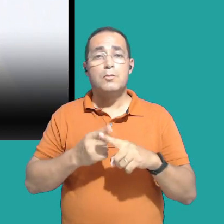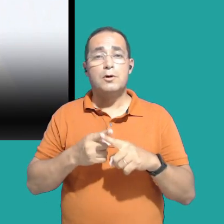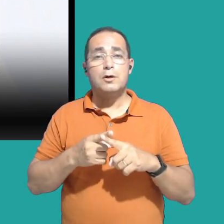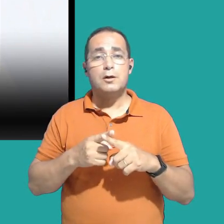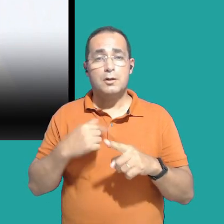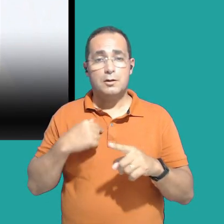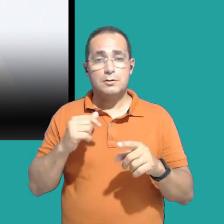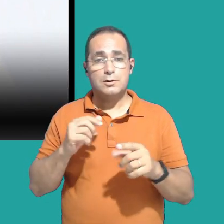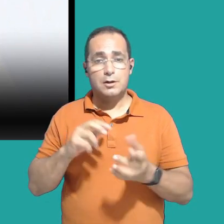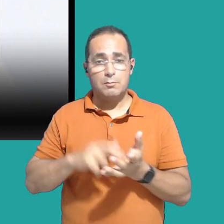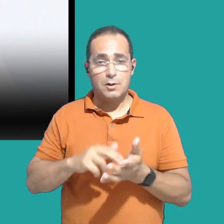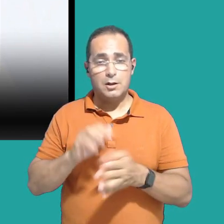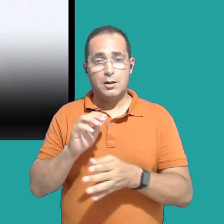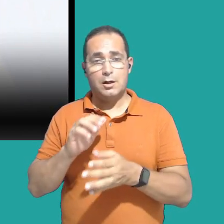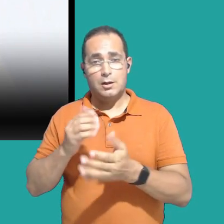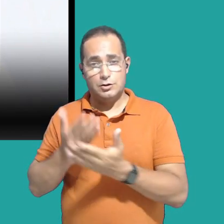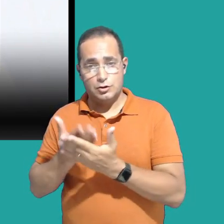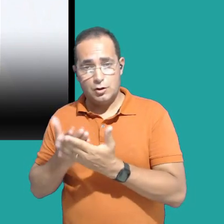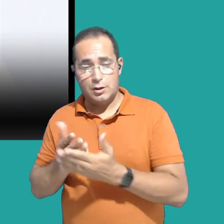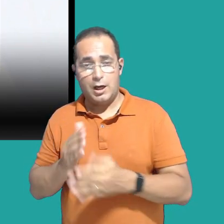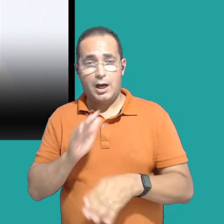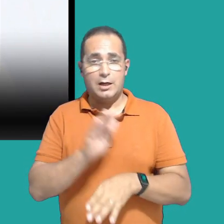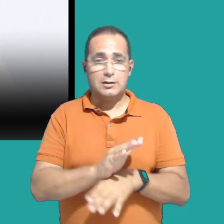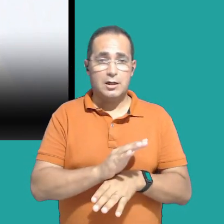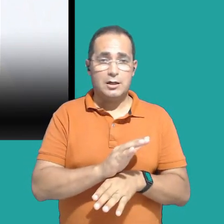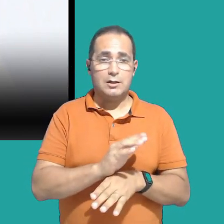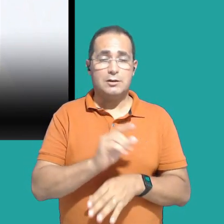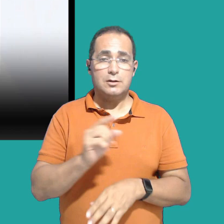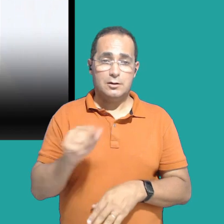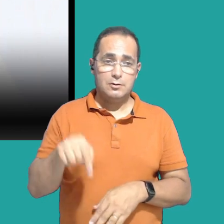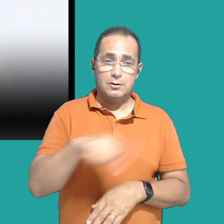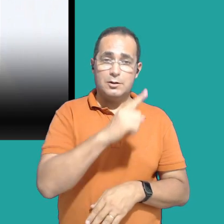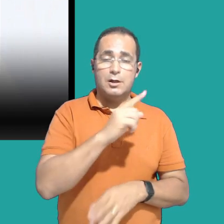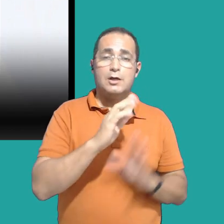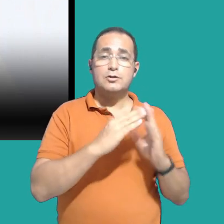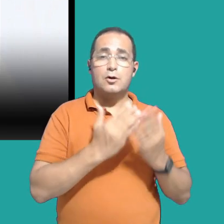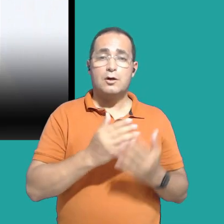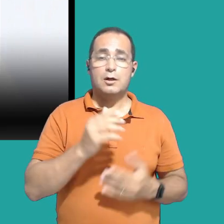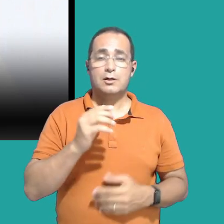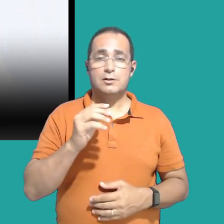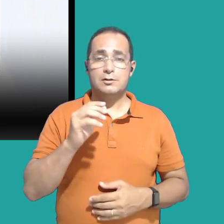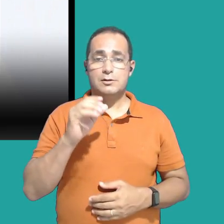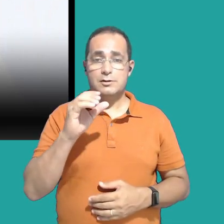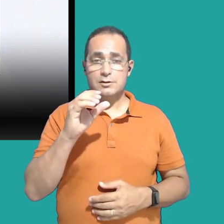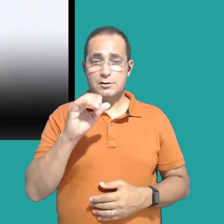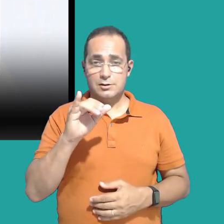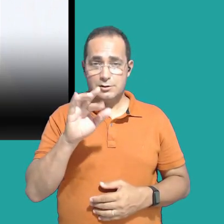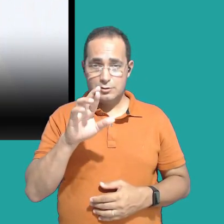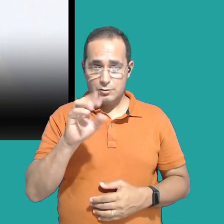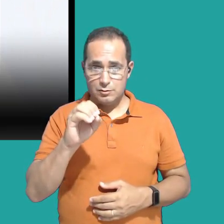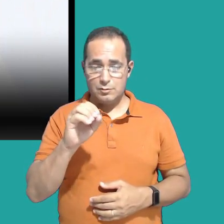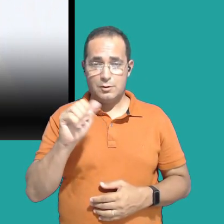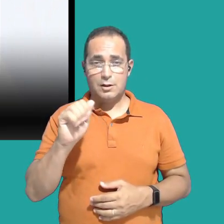pessoas cegas, porque eu também no contraturno fazia aulas na escola estadual Ciro Cioli,